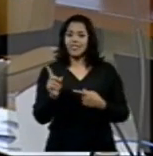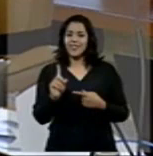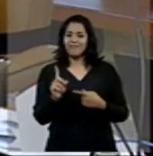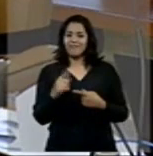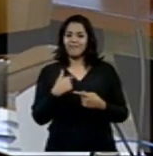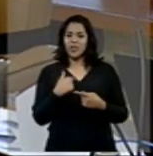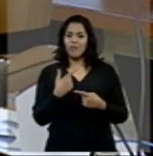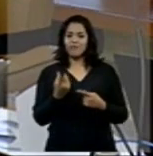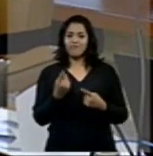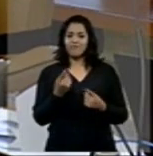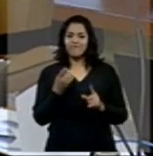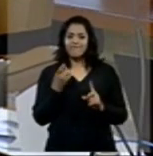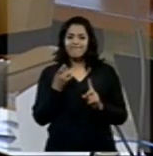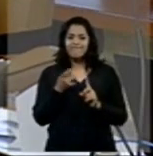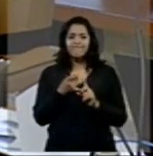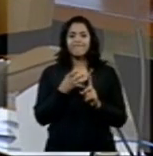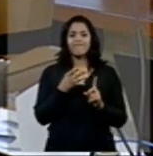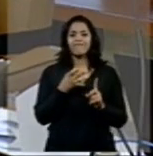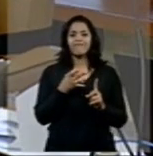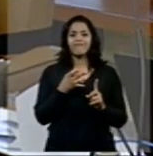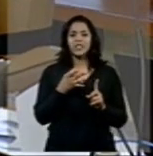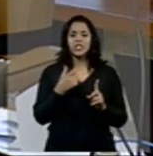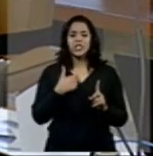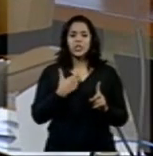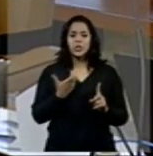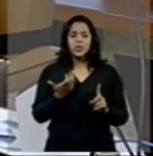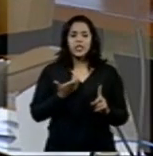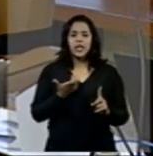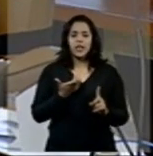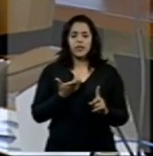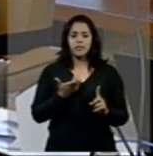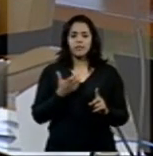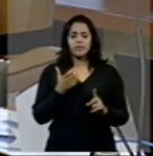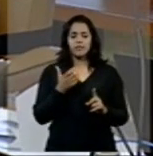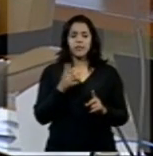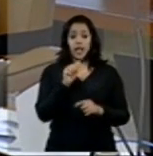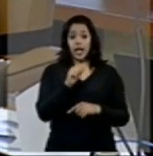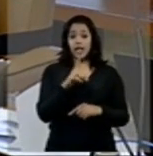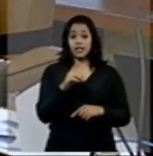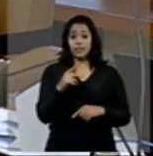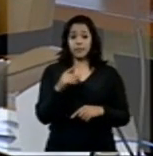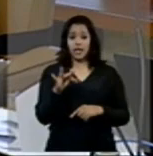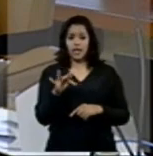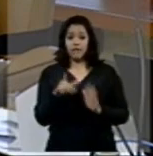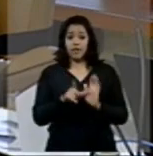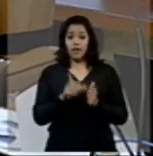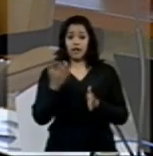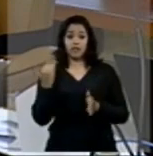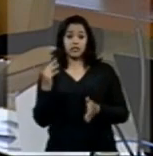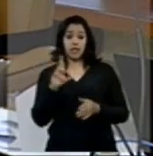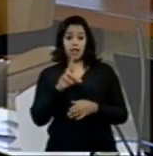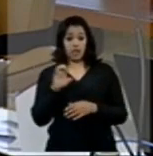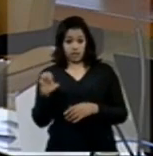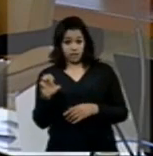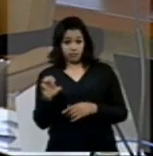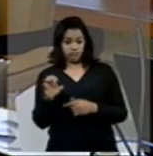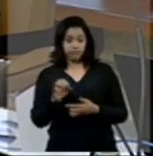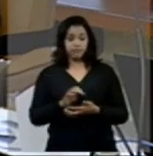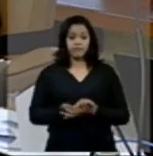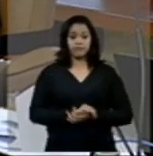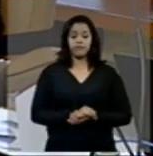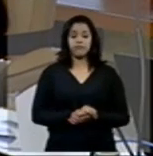despropositadamente a ordem de apreciação é precisamente esta, que a DPF antecede o recurso